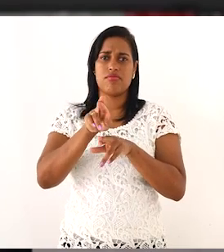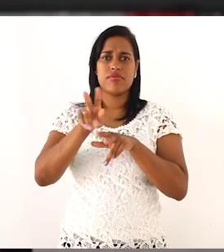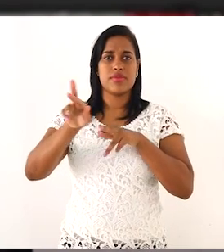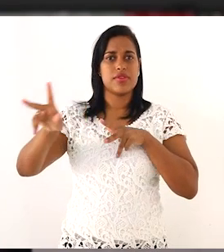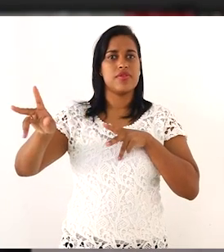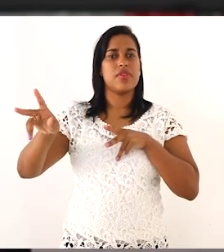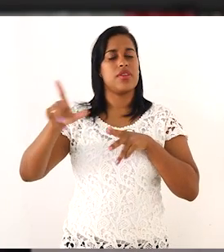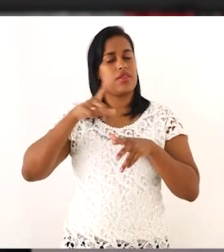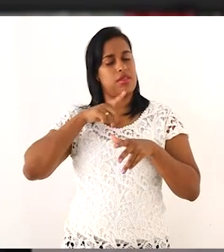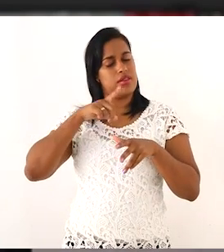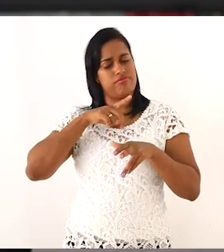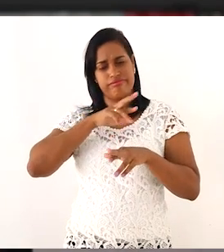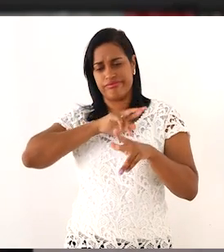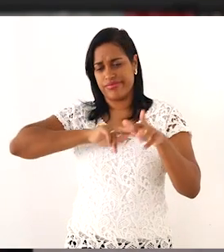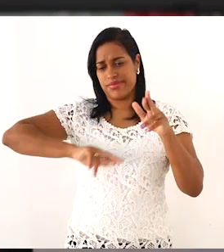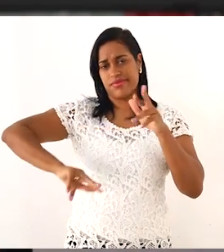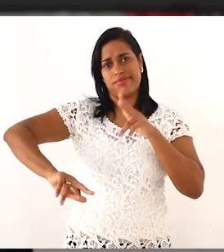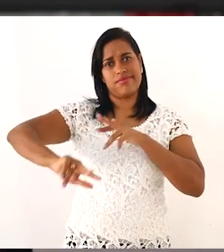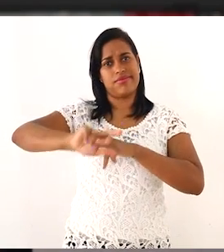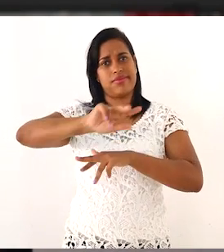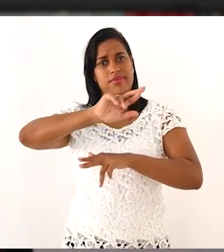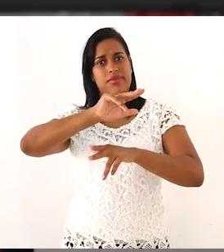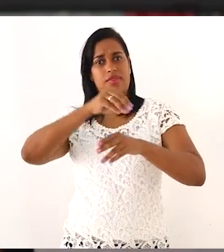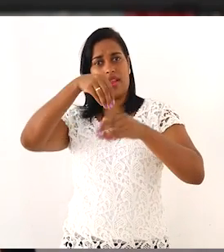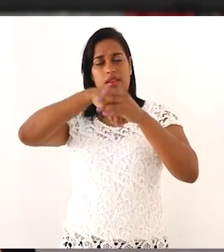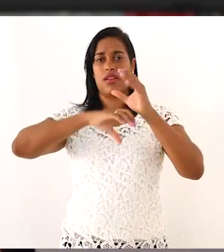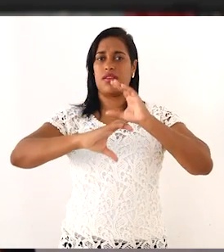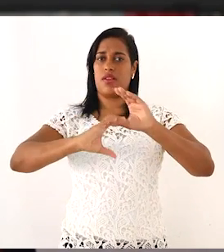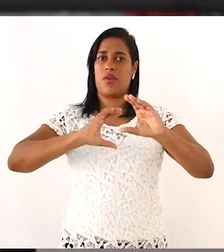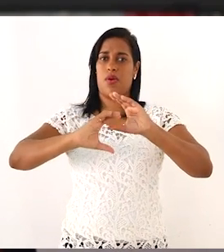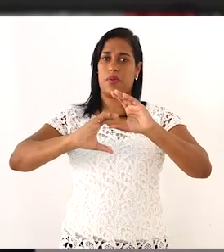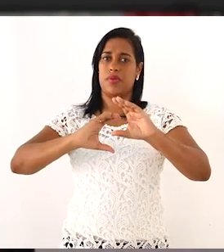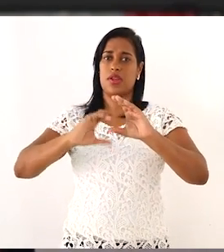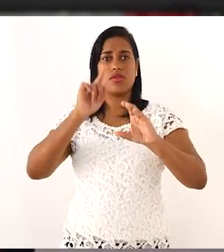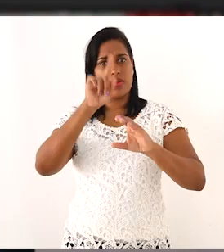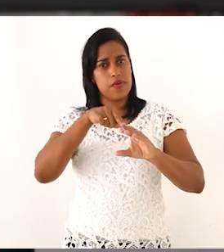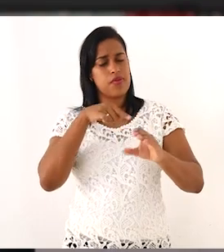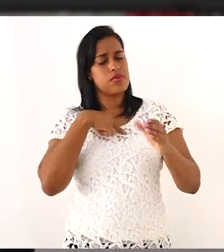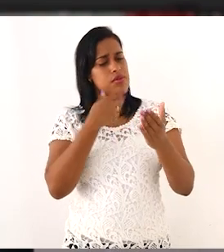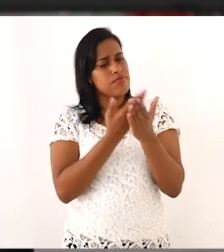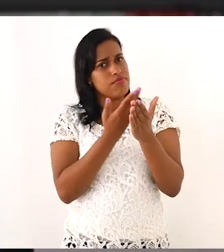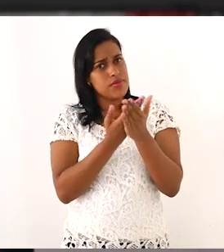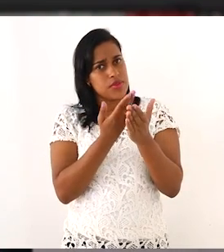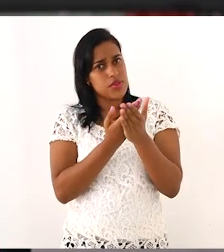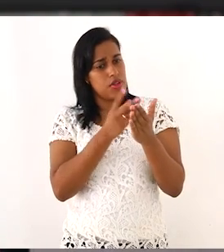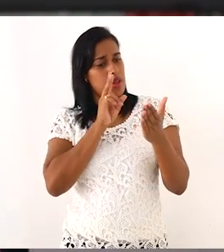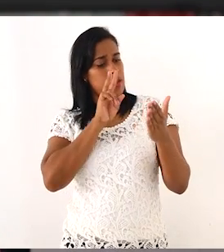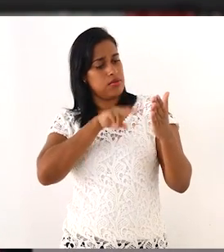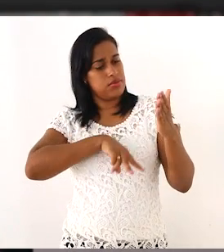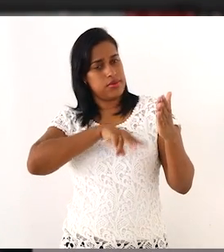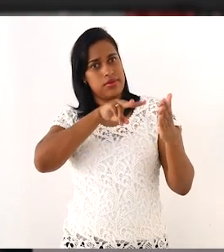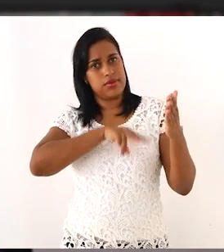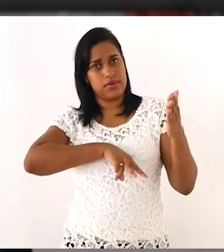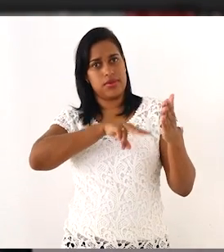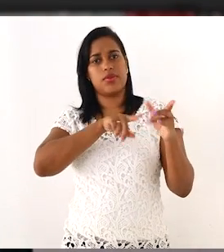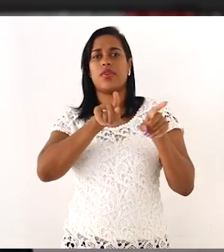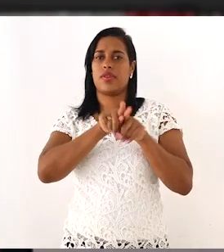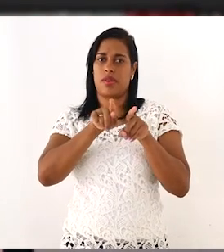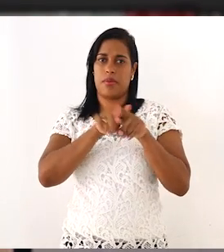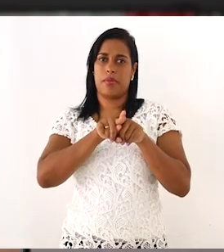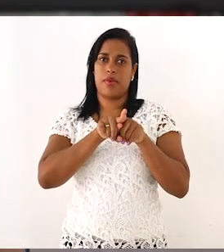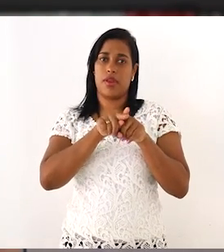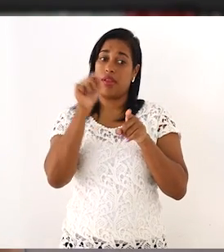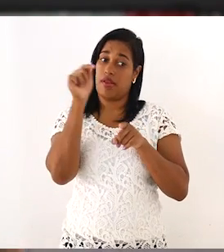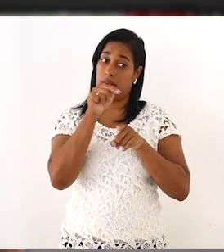ter diversas funções para a comunicação. Consulte o caderno sobre essas